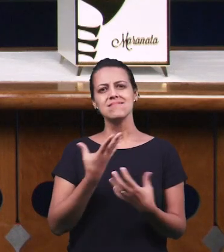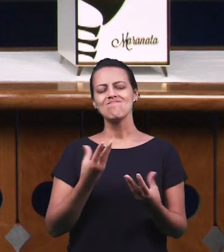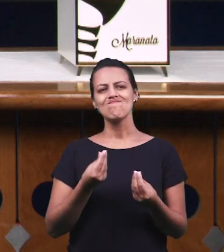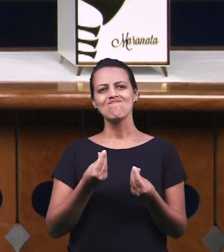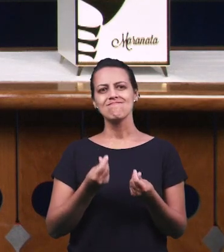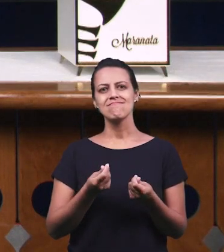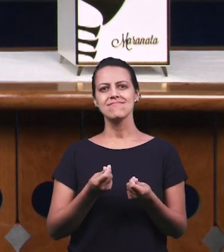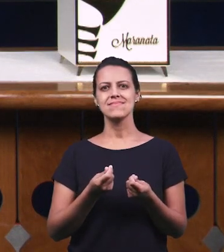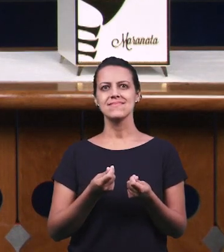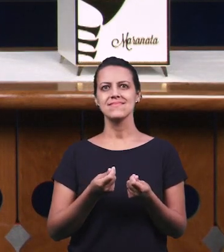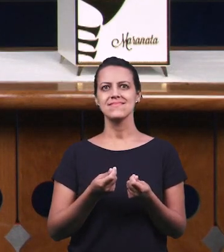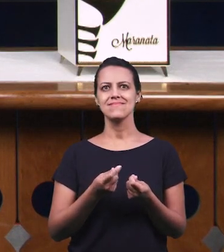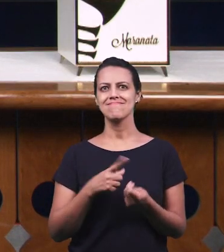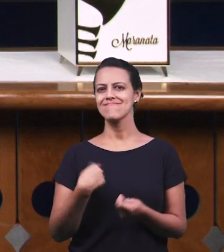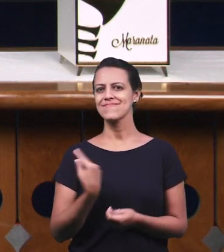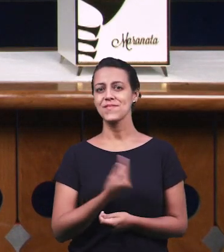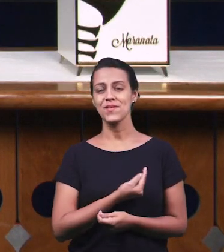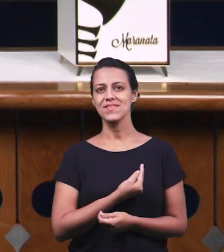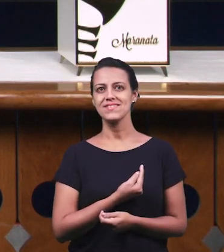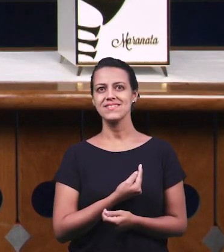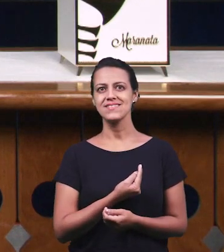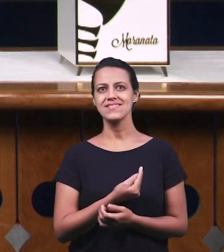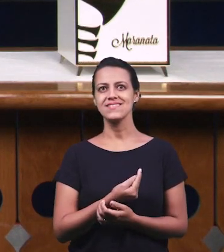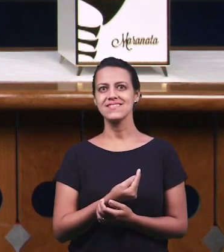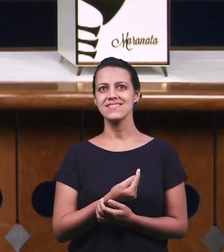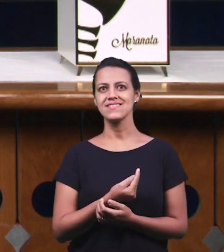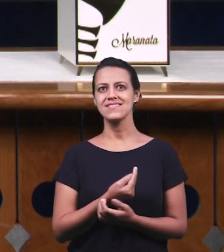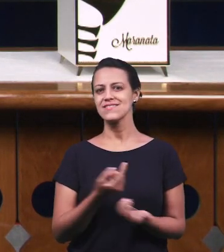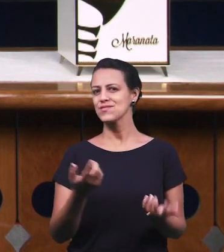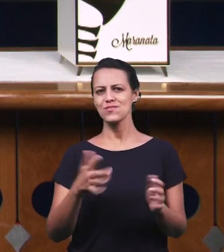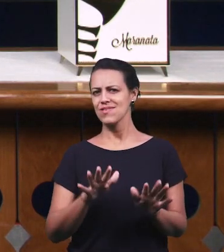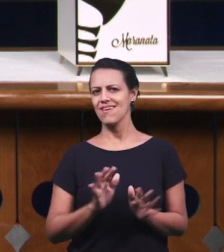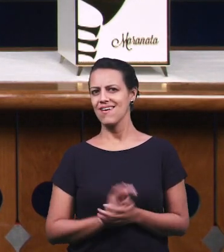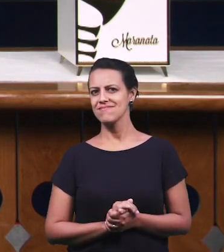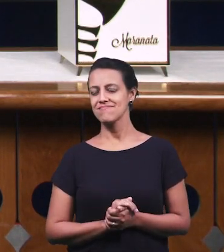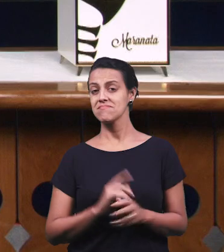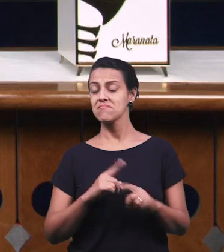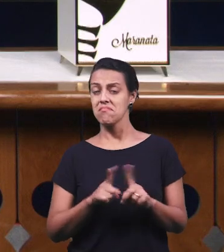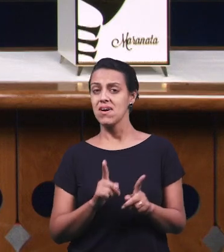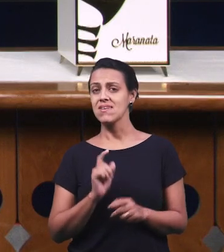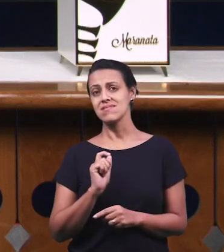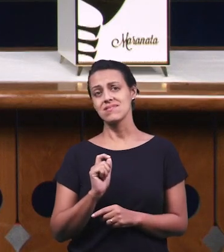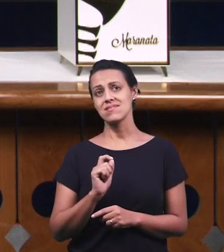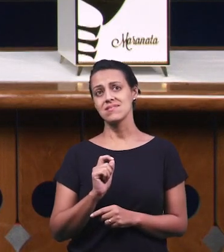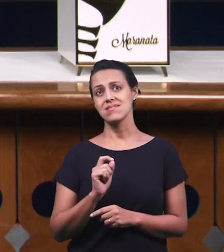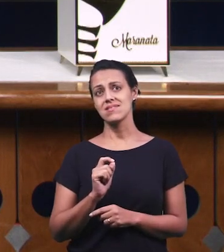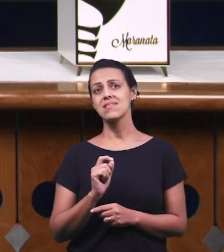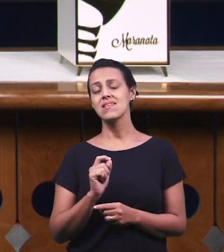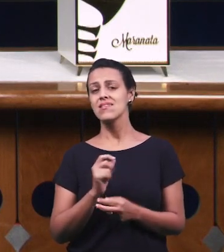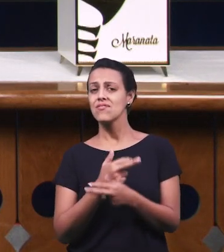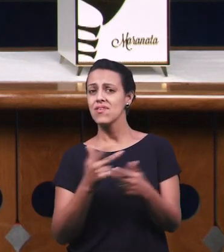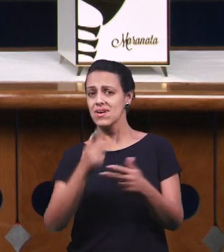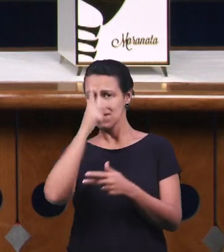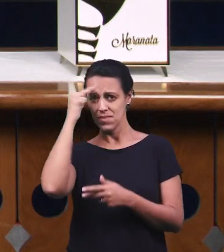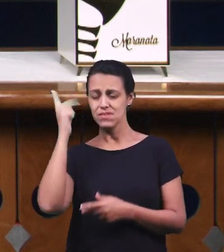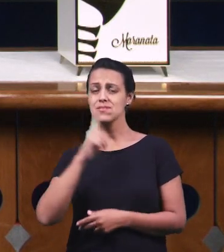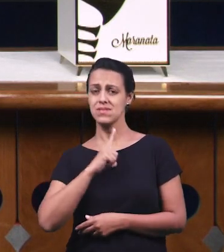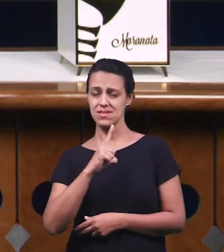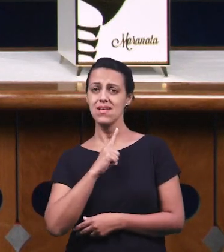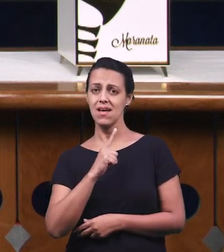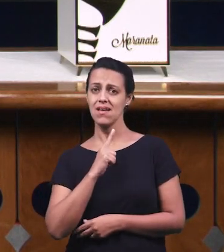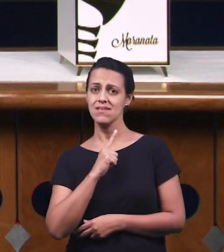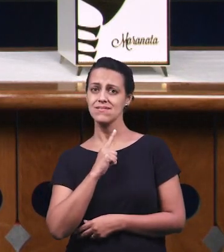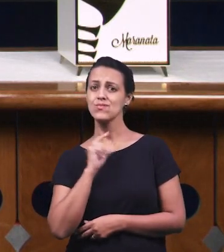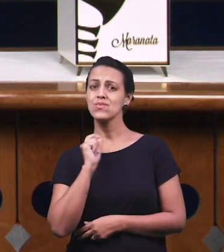que nenhum de nós quer ter no coração, mas é um sentimento que está em muitos corações nos dias de hoje: